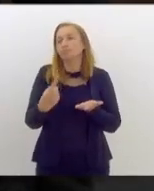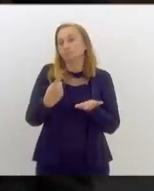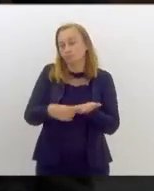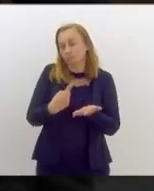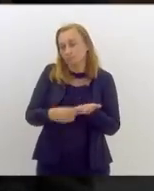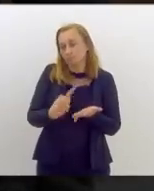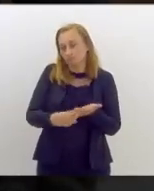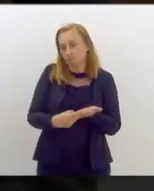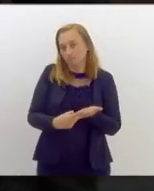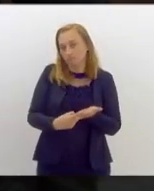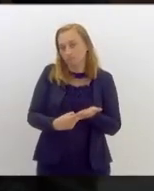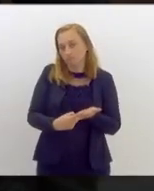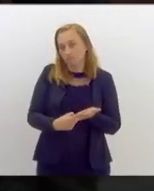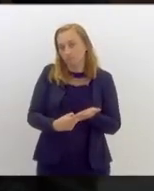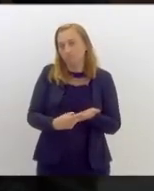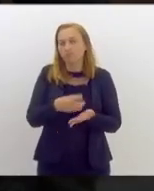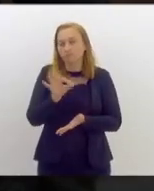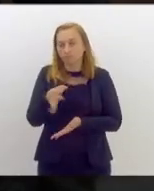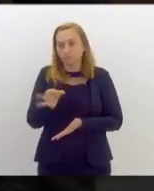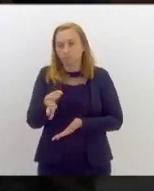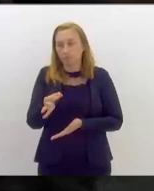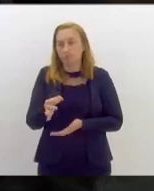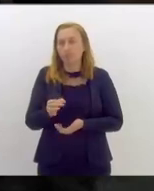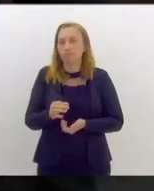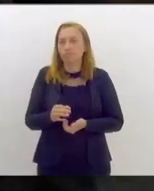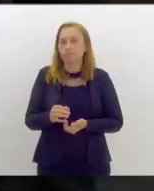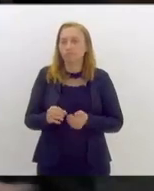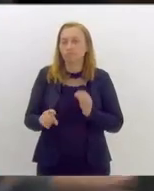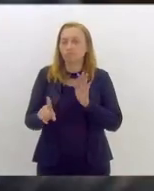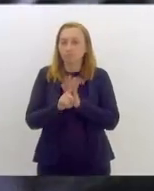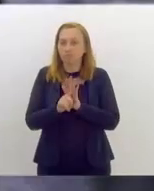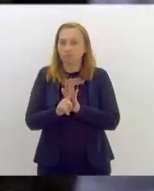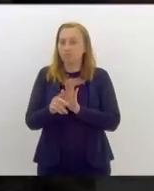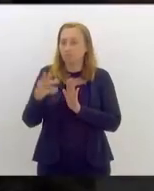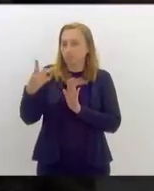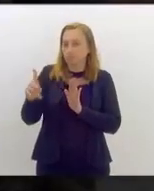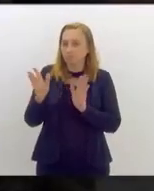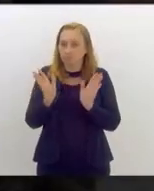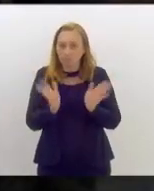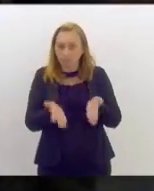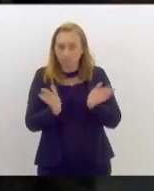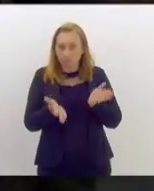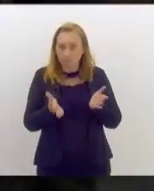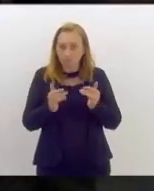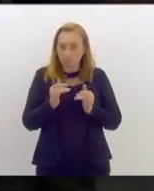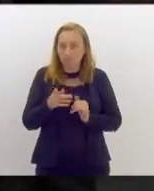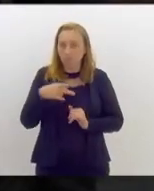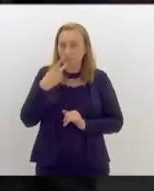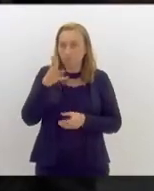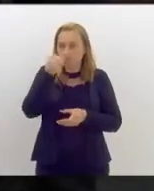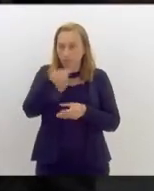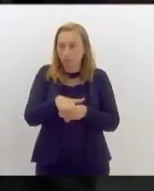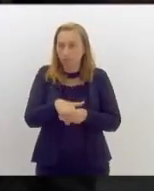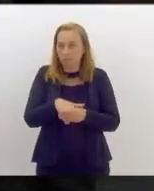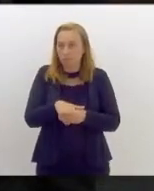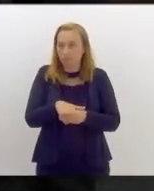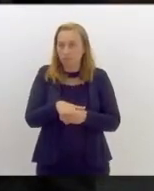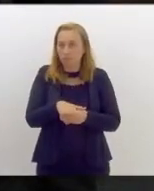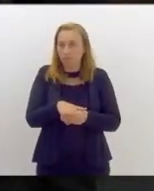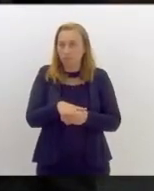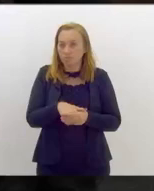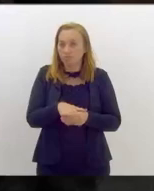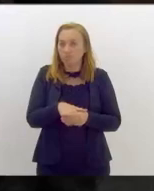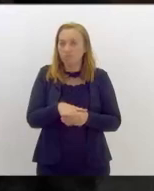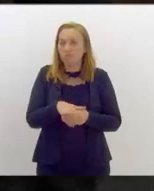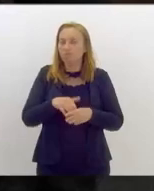a um consenso foi exatamente isso na leitura que vossa excelência faz agora na sua declaração de voto Foi algo